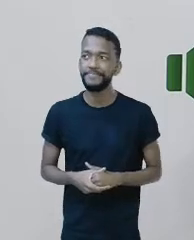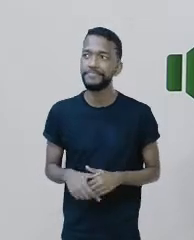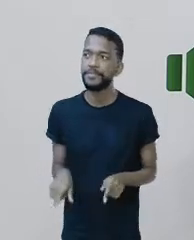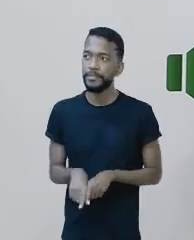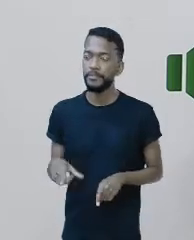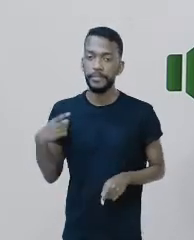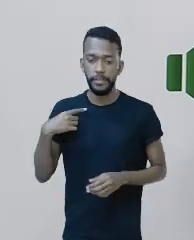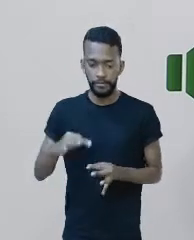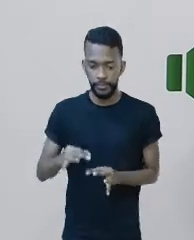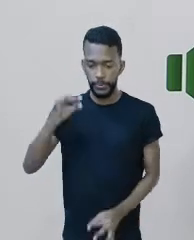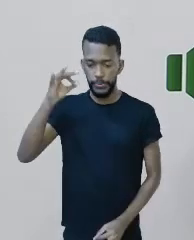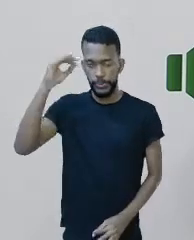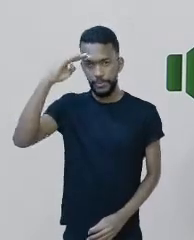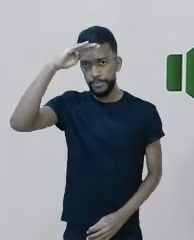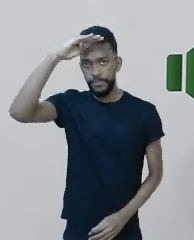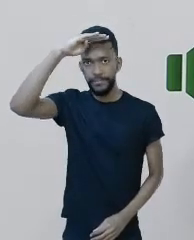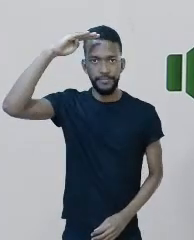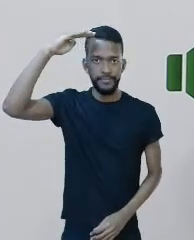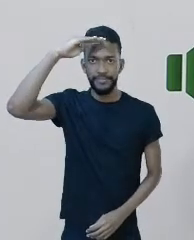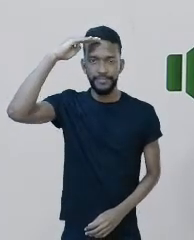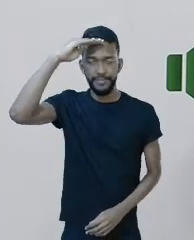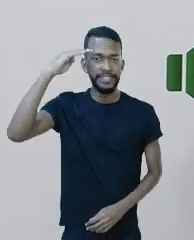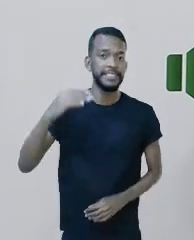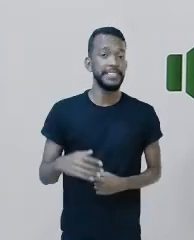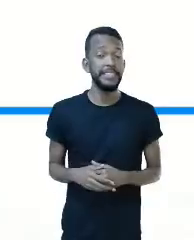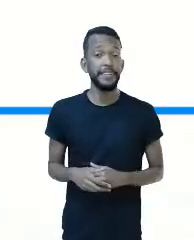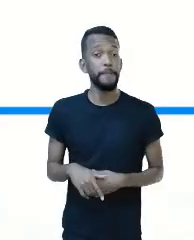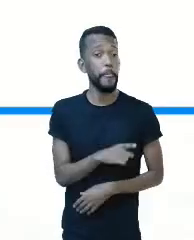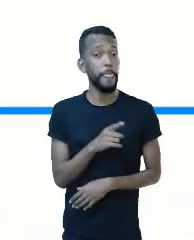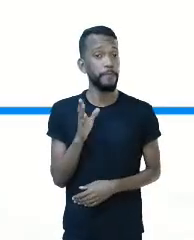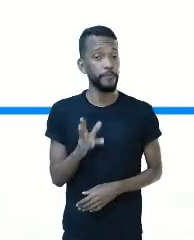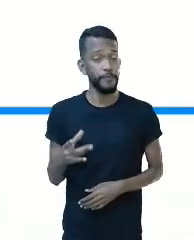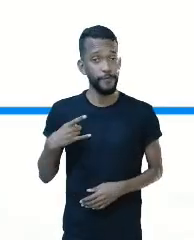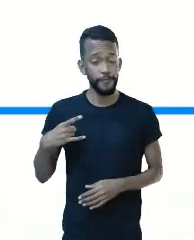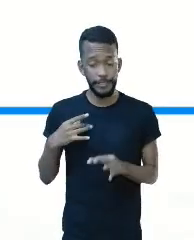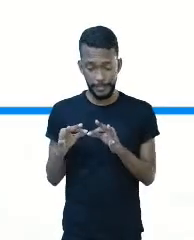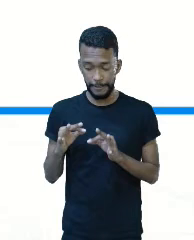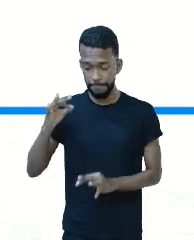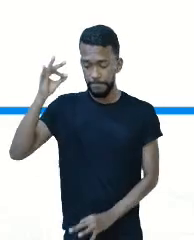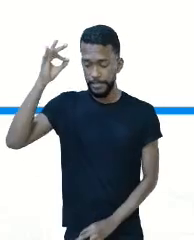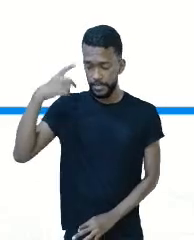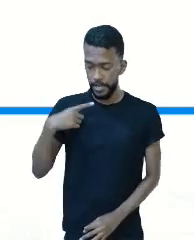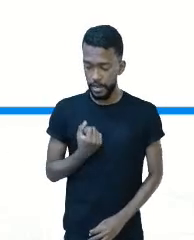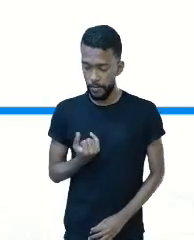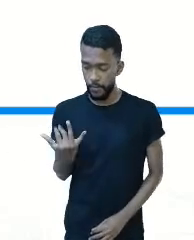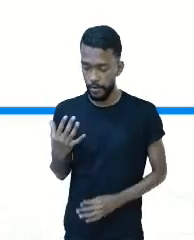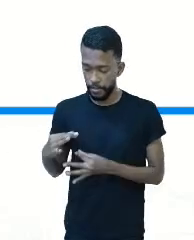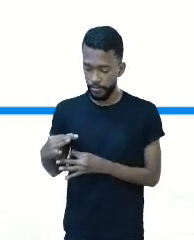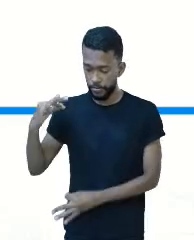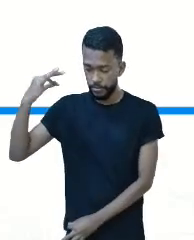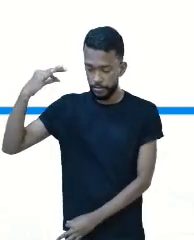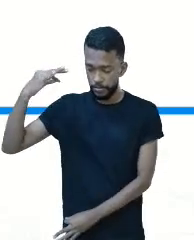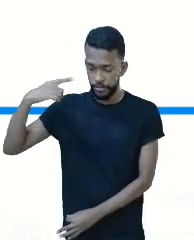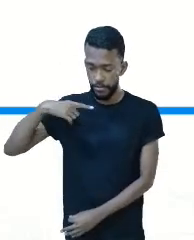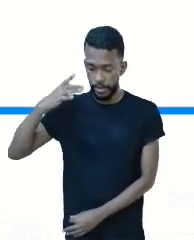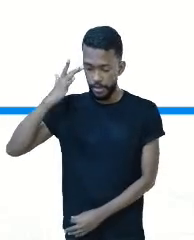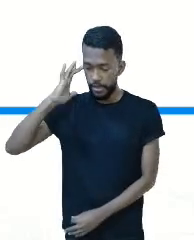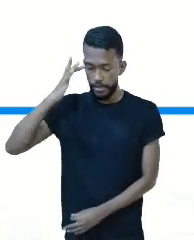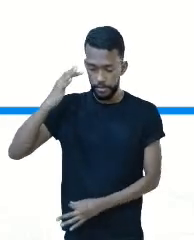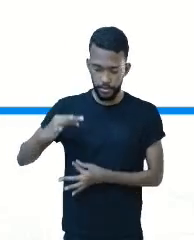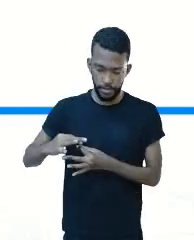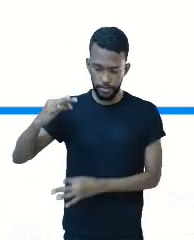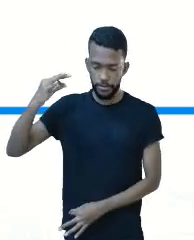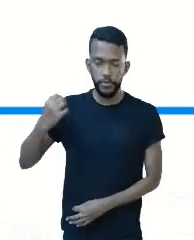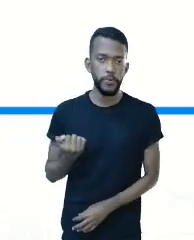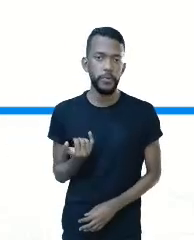Olha a outra, o tamanho, quando vocês vão se medir. Ai, quantos centímetros, quantos metros e centímetros eu